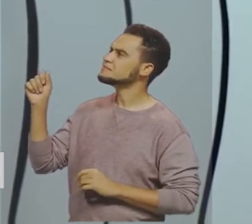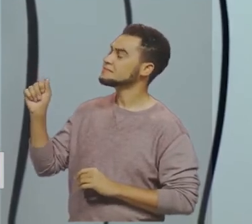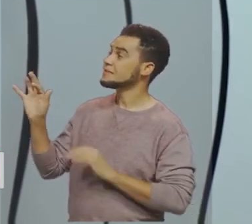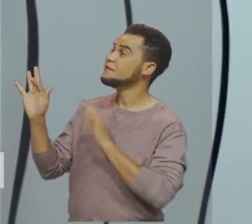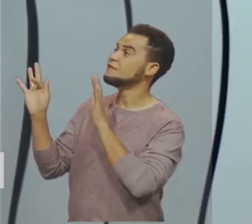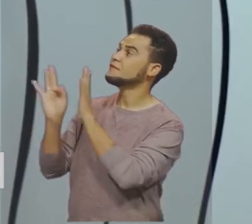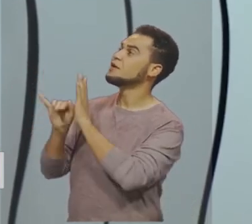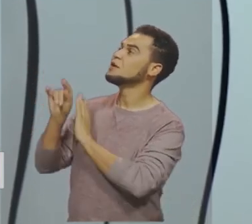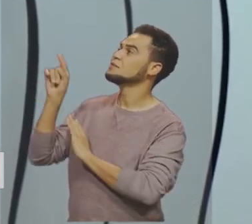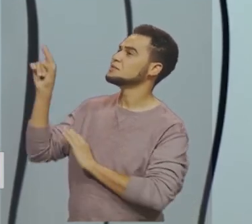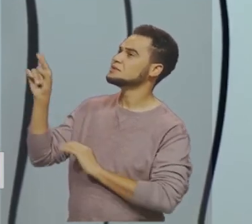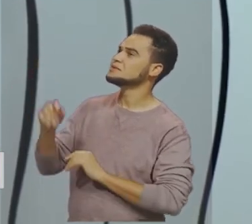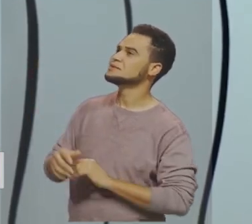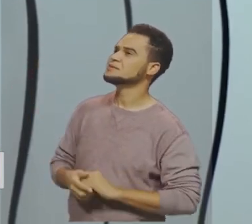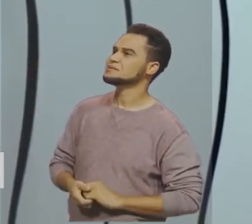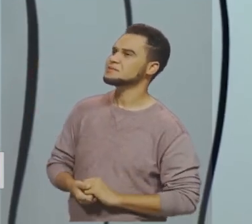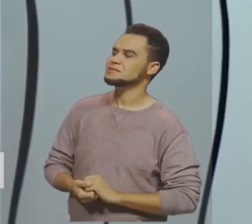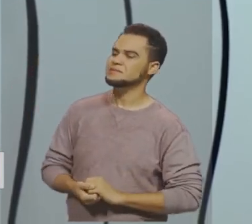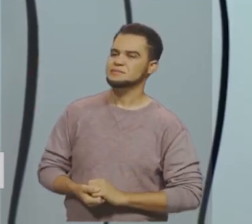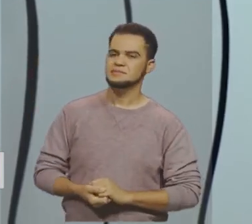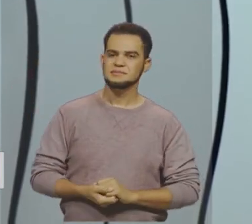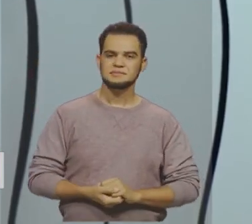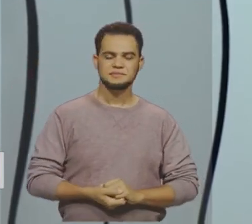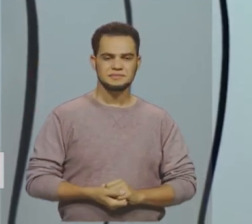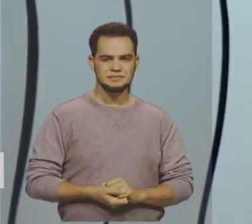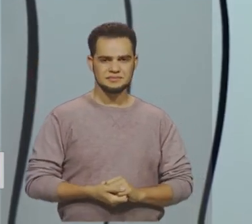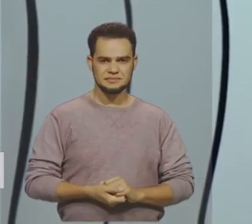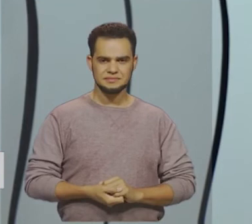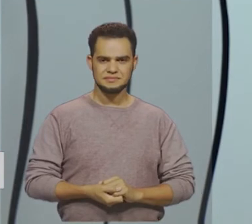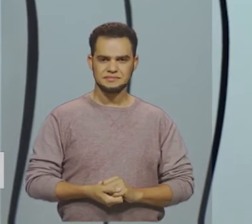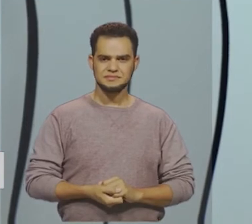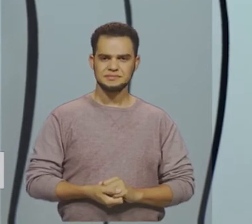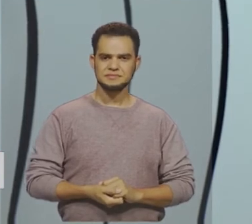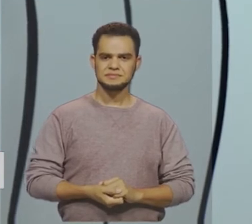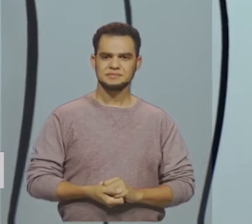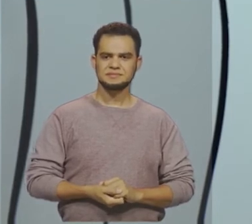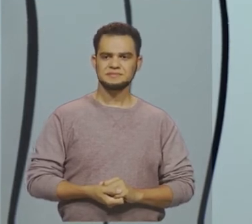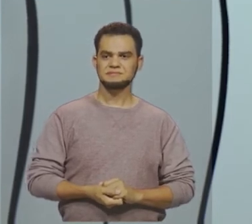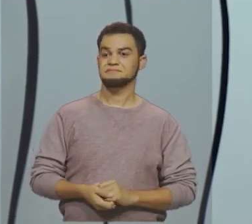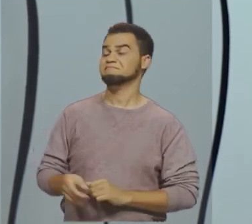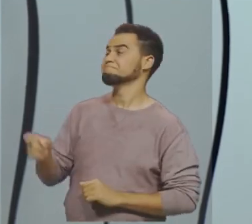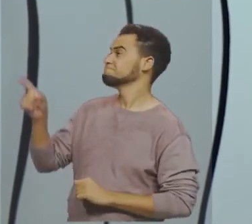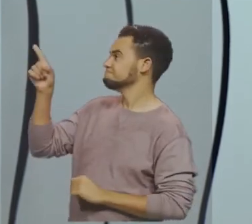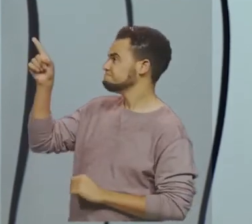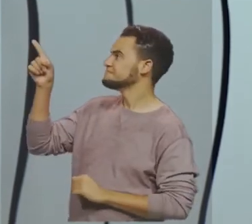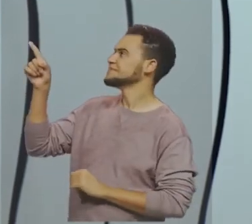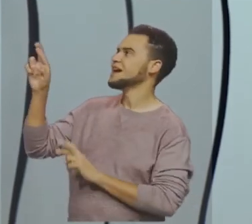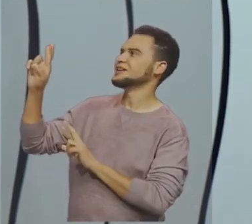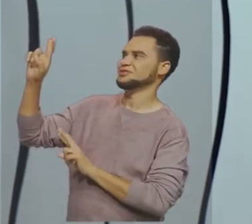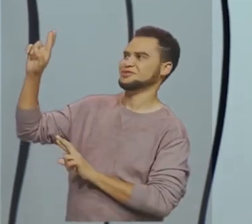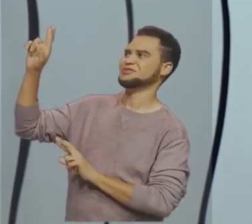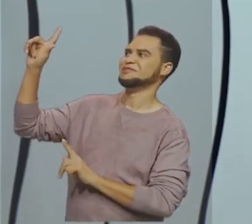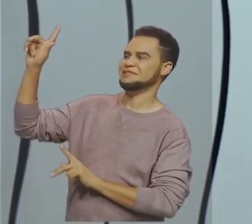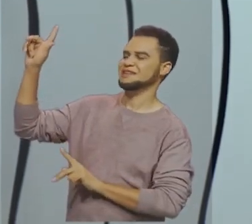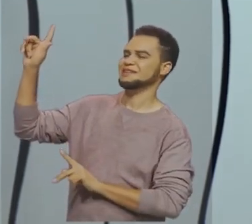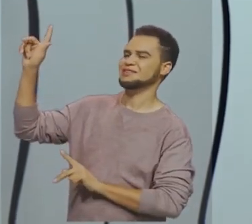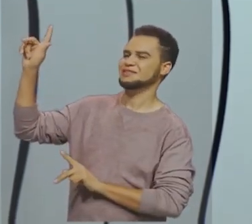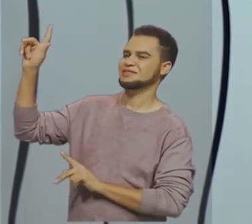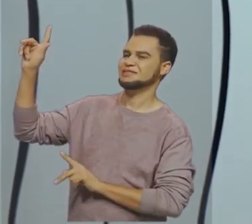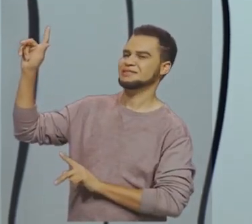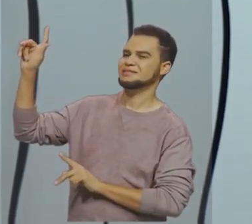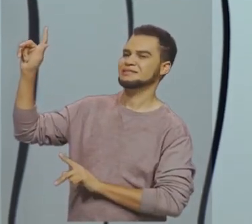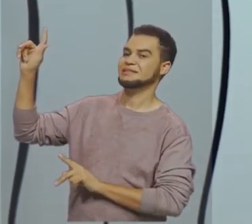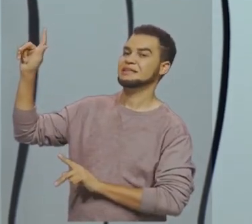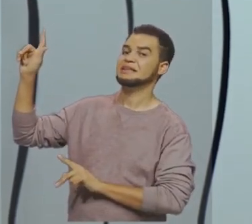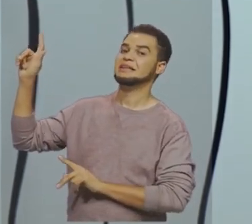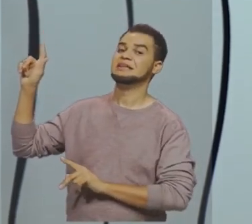p fatorial, n menos p fatorial. Já tem uma diferença. Você vai ter menos quantidade